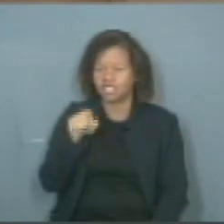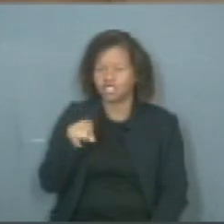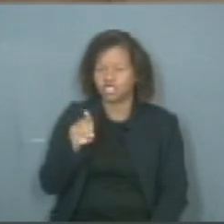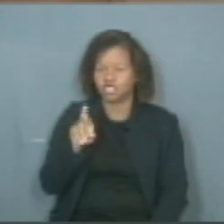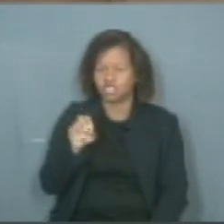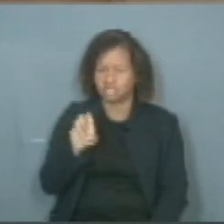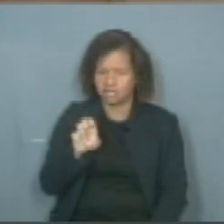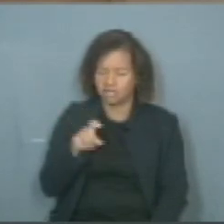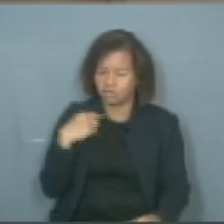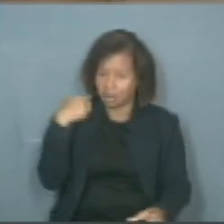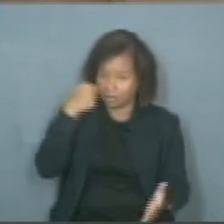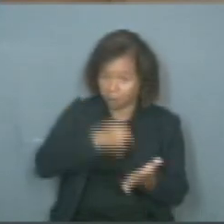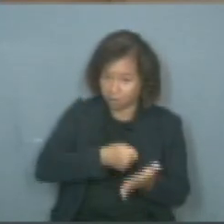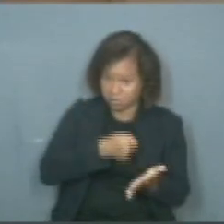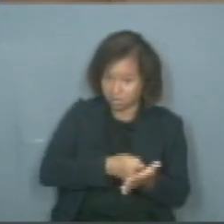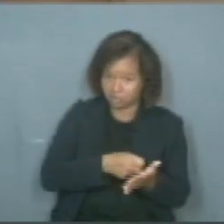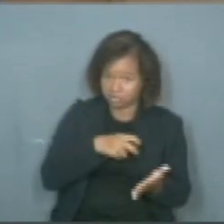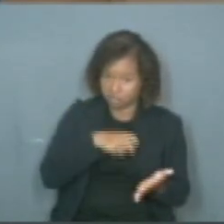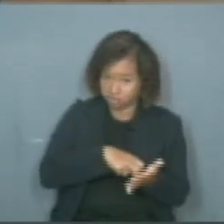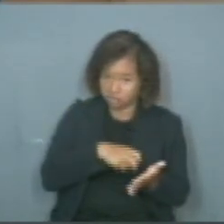coisa, eu vou ter punição ou não?